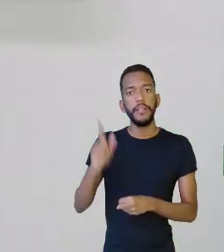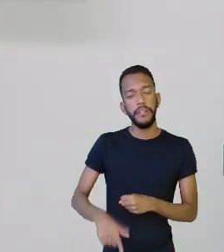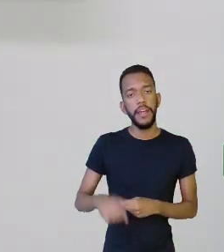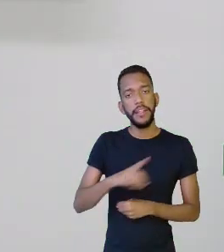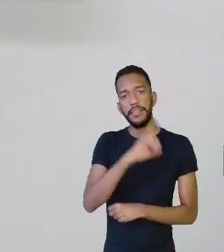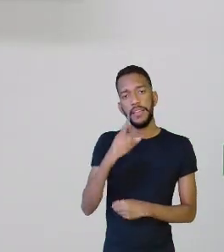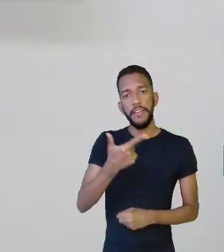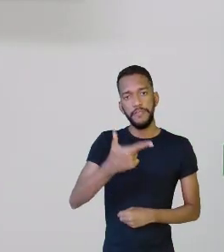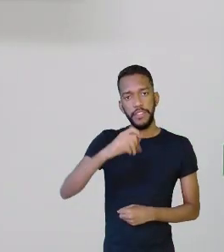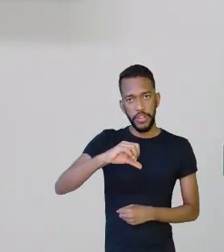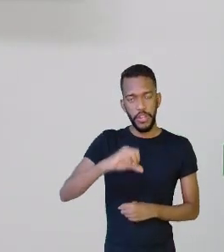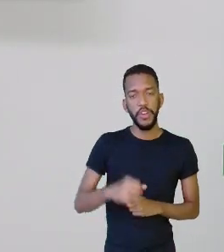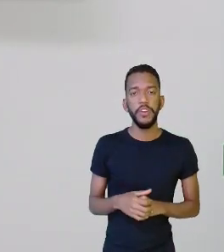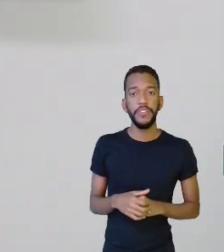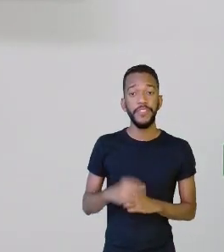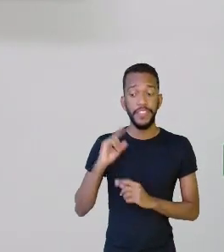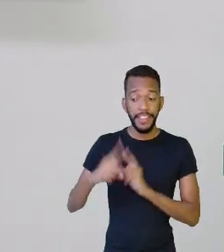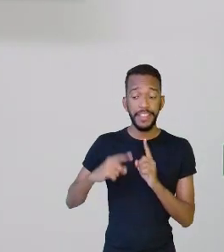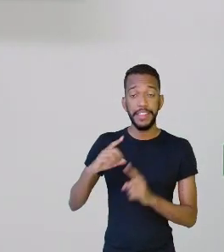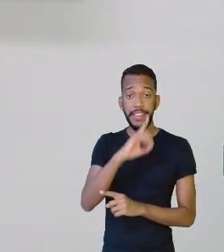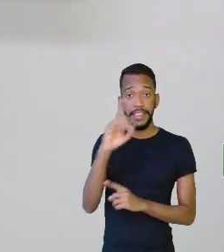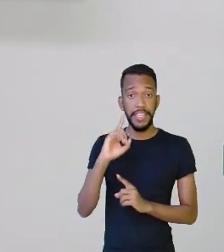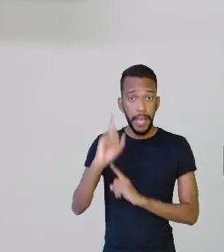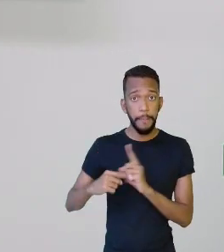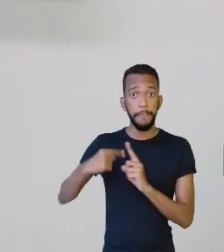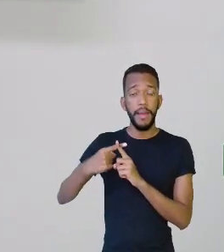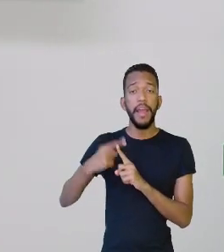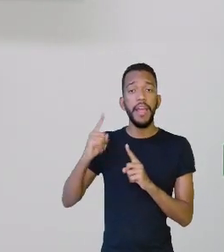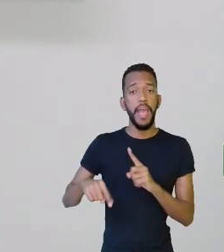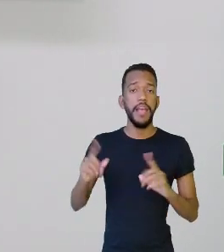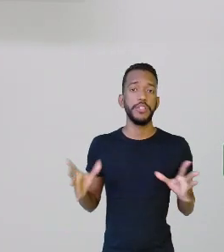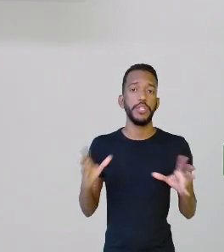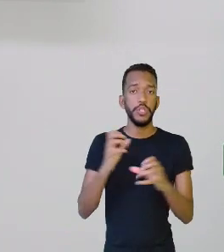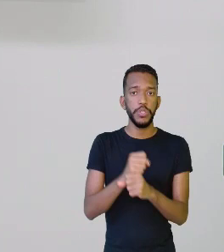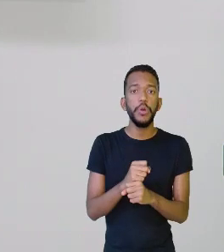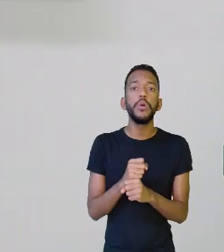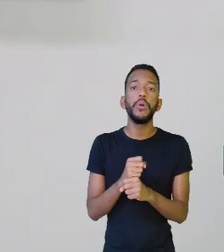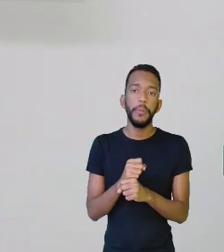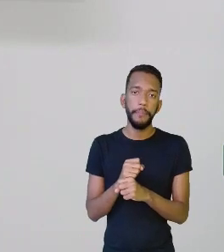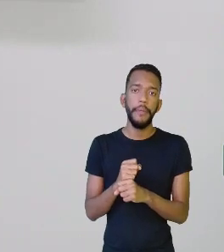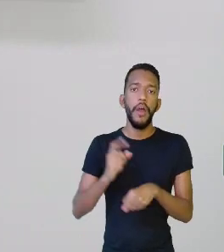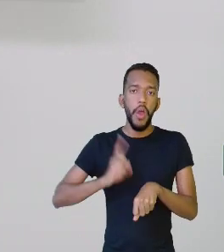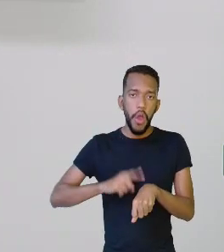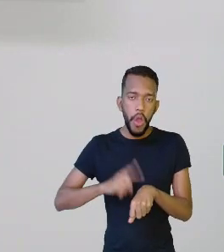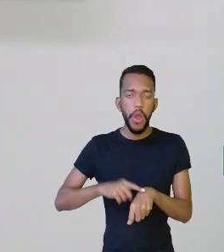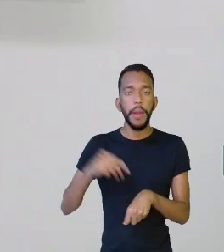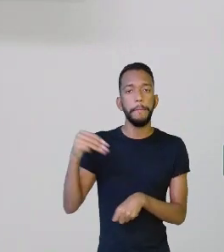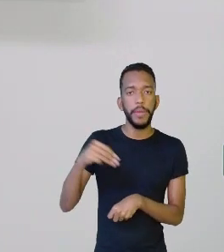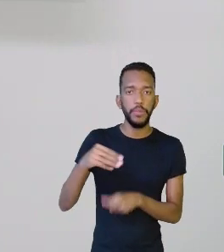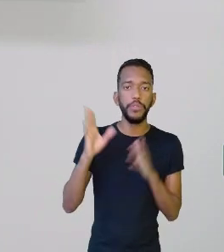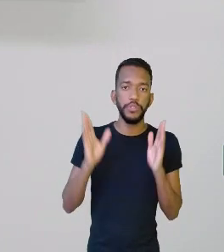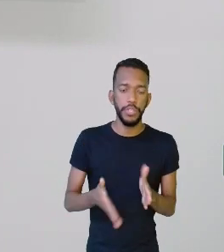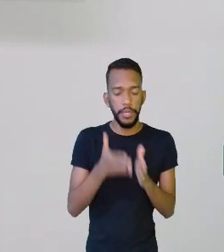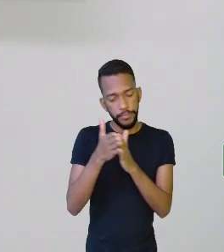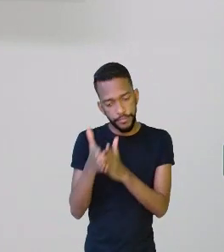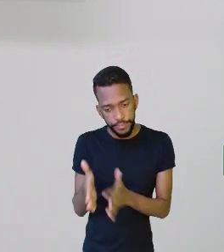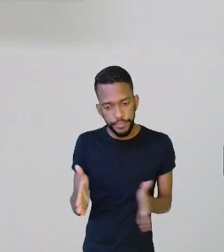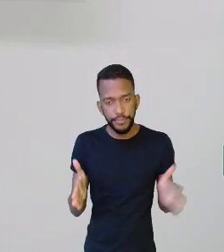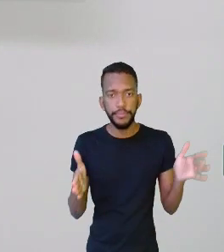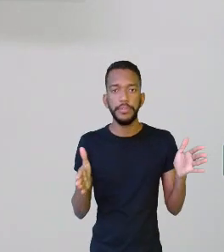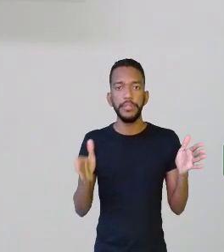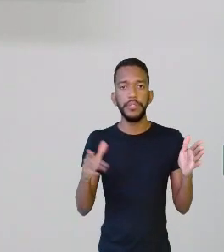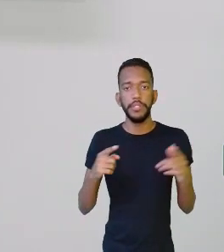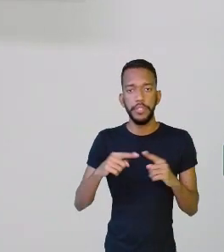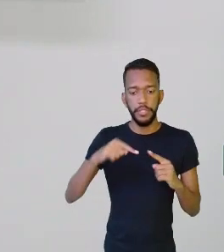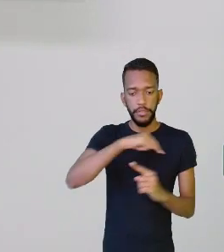29. E esse dia a mais é a soma das horas e minutos que passaram lá do giro